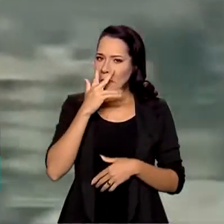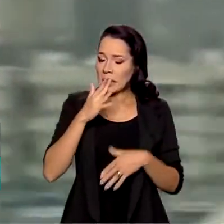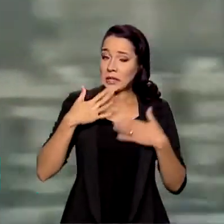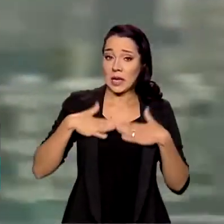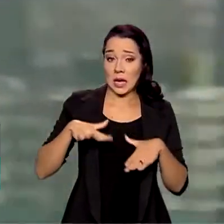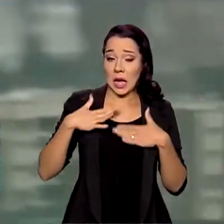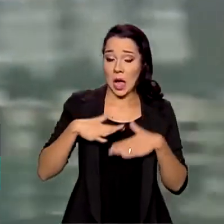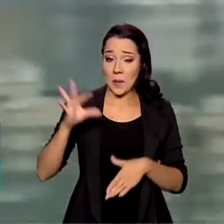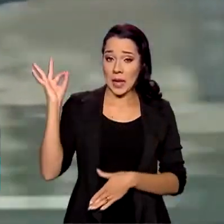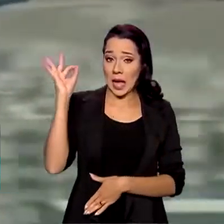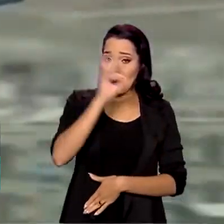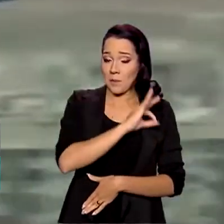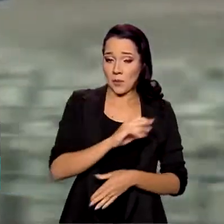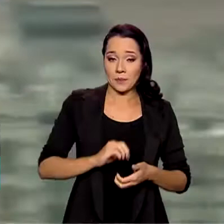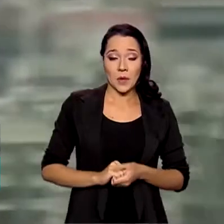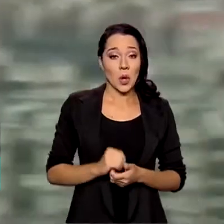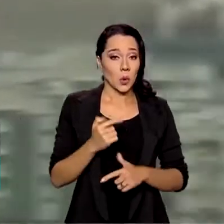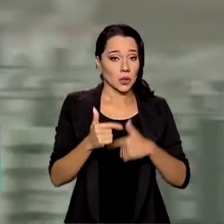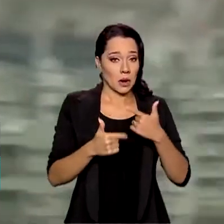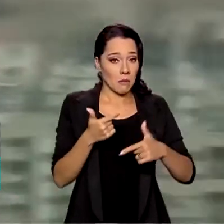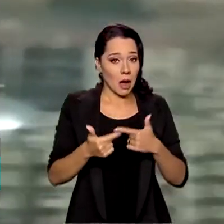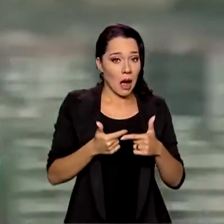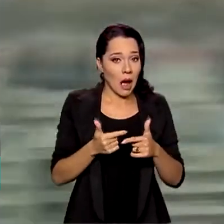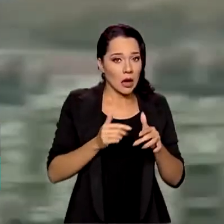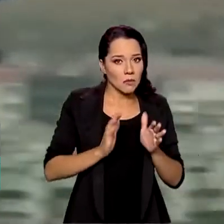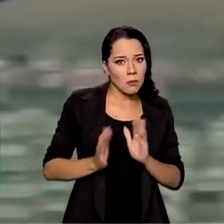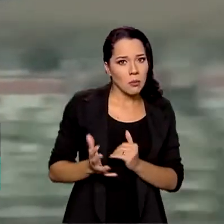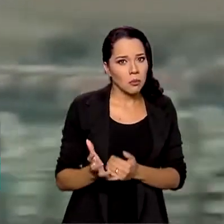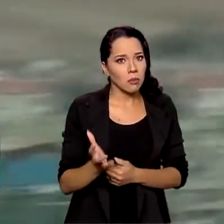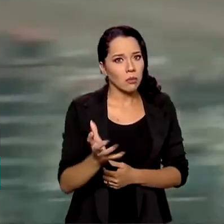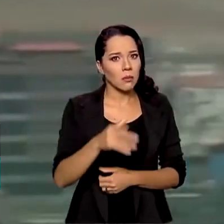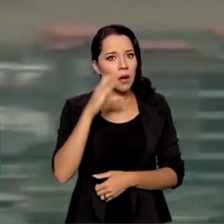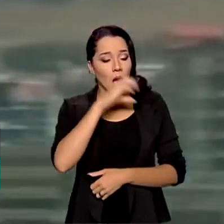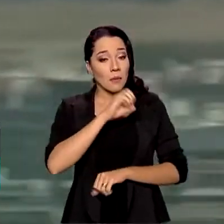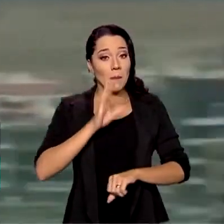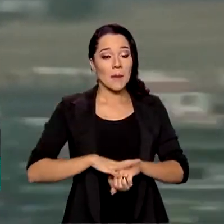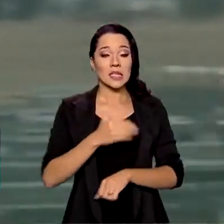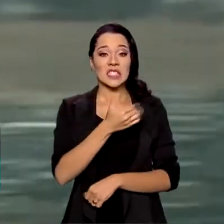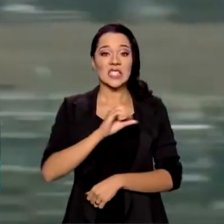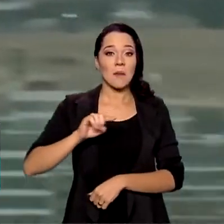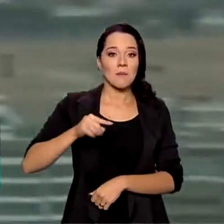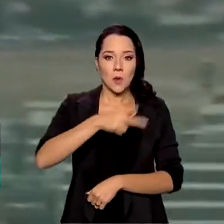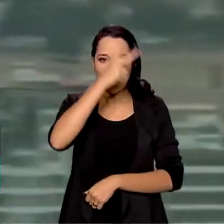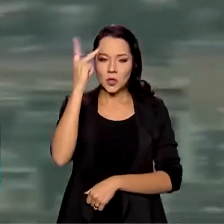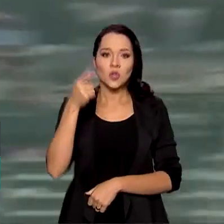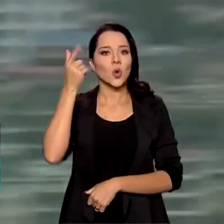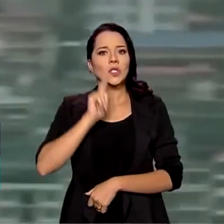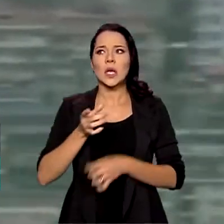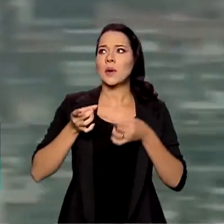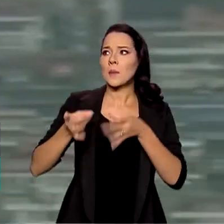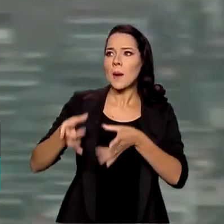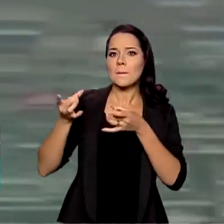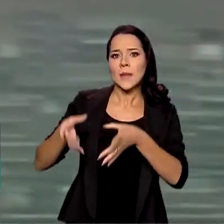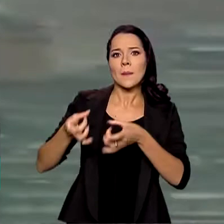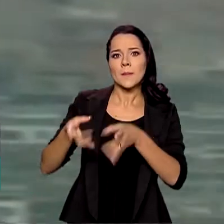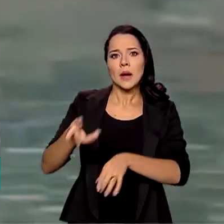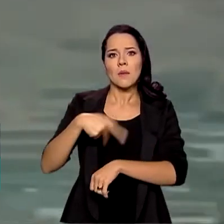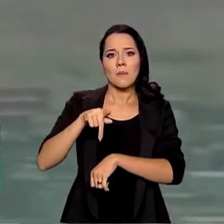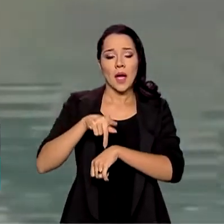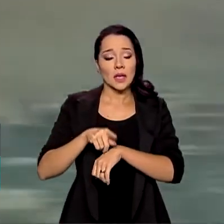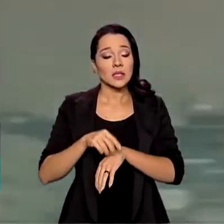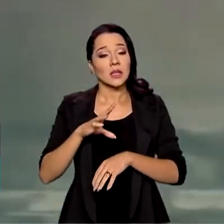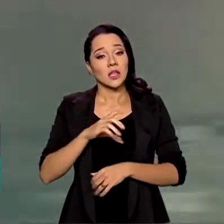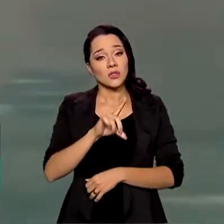Cabul. As operações de retirada se aceleram. Mais de 100 mil pessoas puderam deixar o Afeganistão